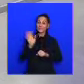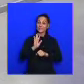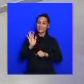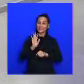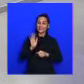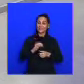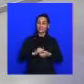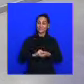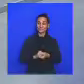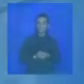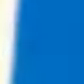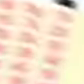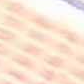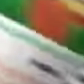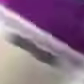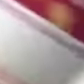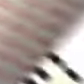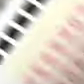você